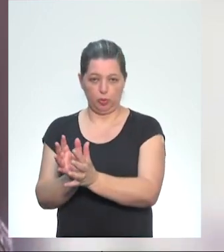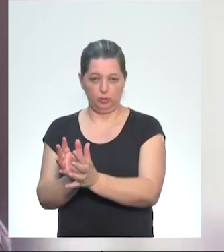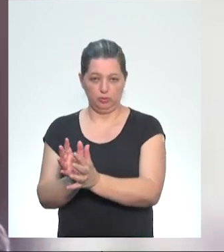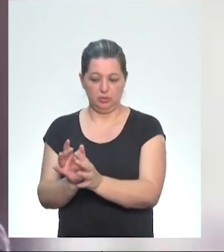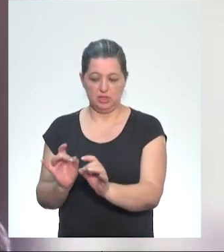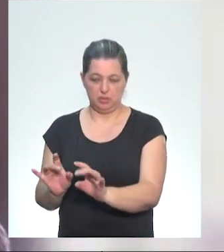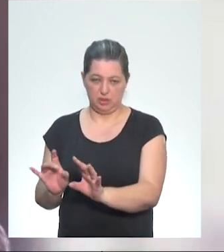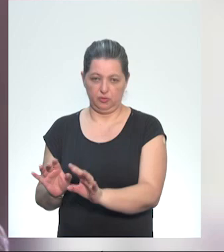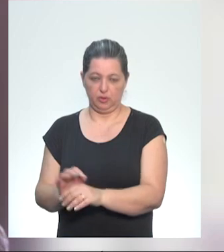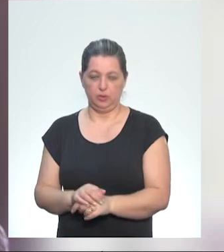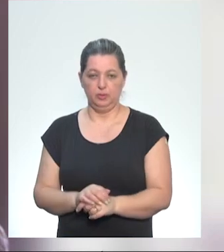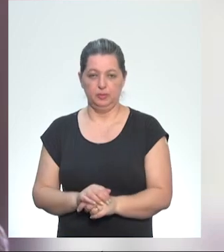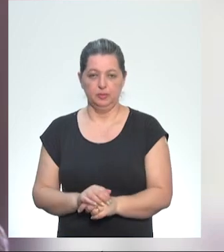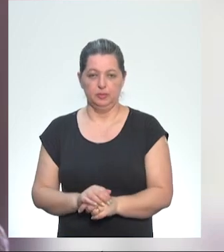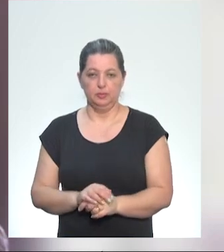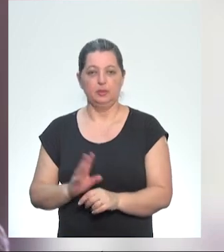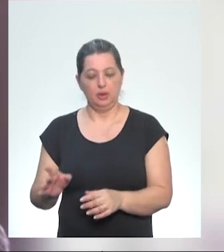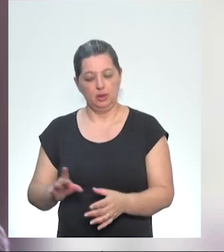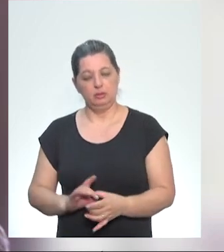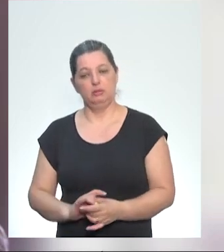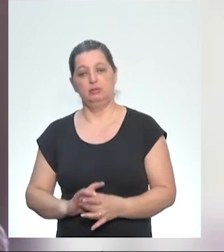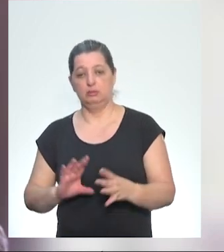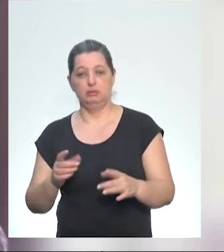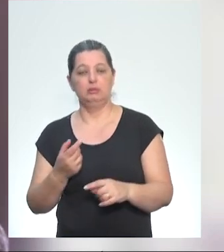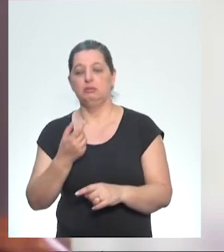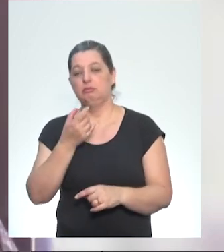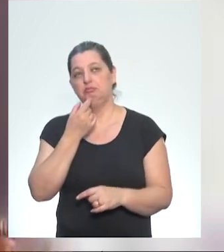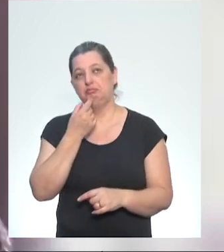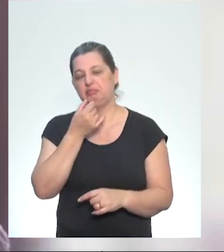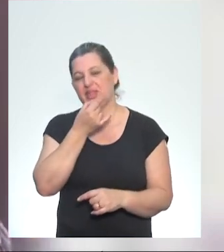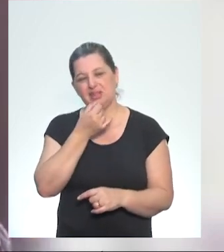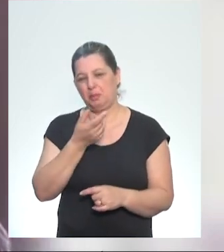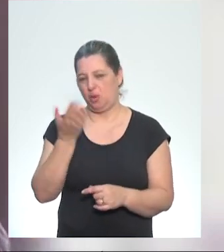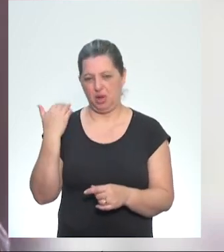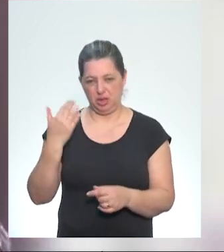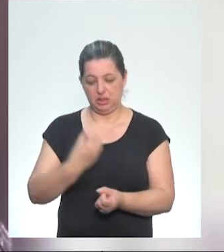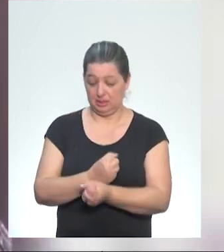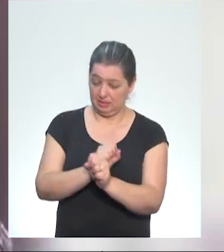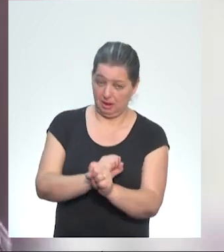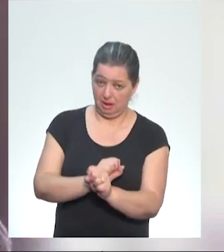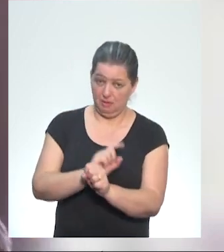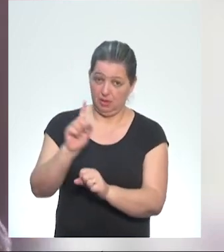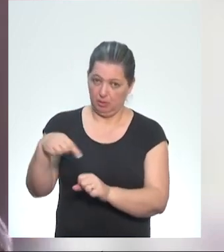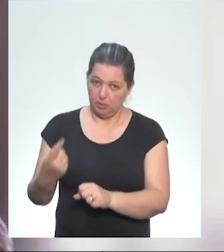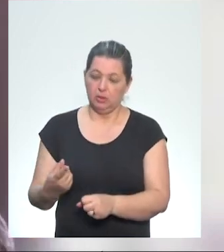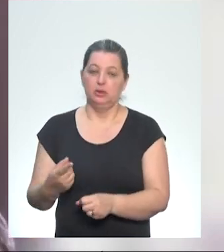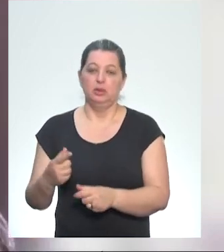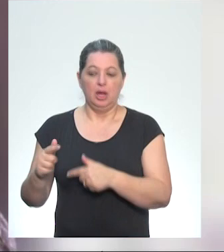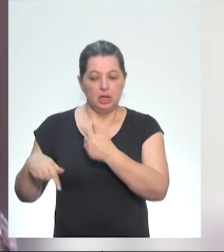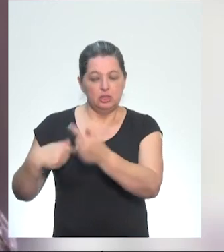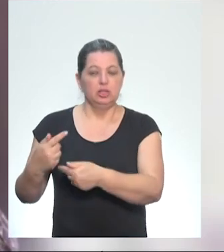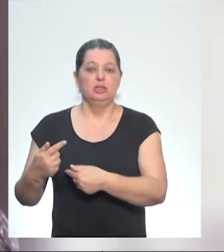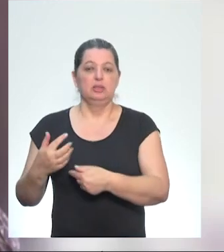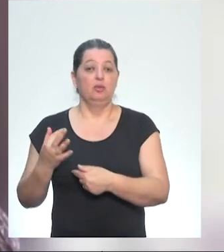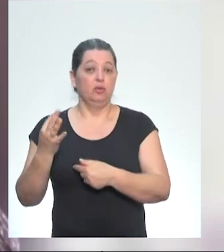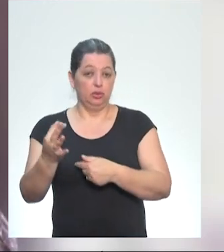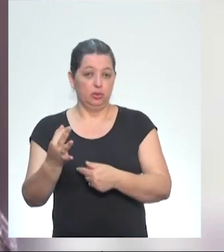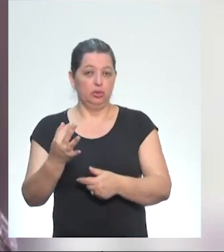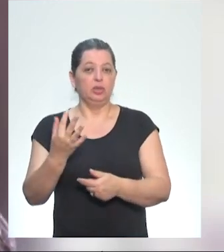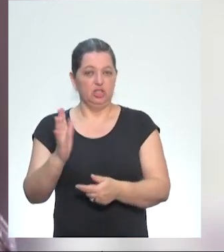Eles deixavam de ser escravizados. Por exemplo, talvez não essa geração, mas a próxima. Quando